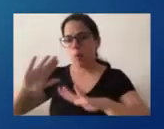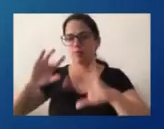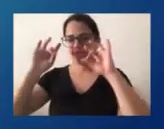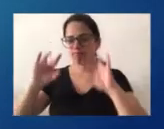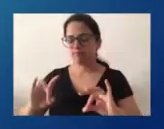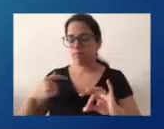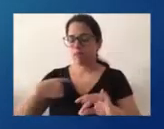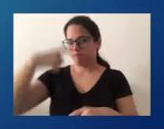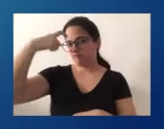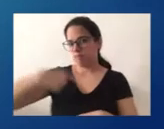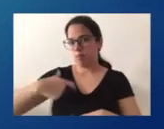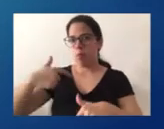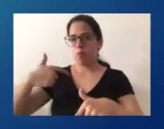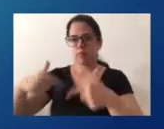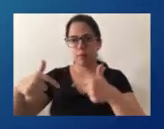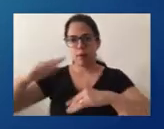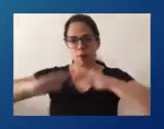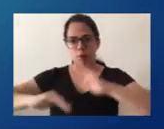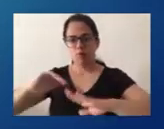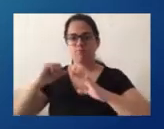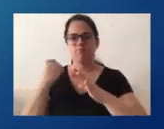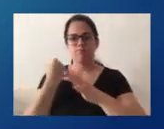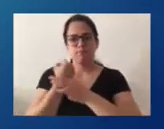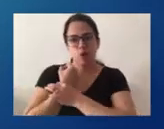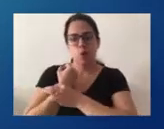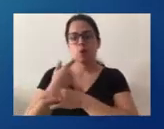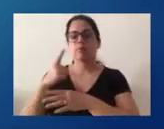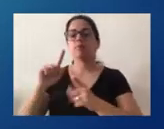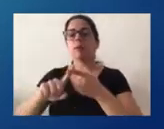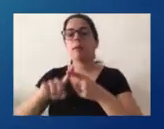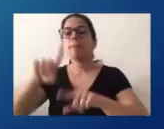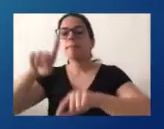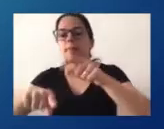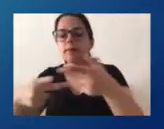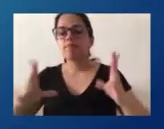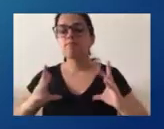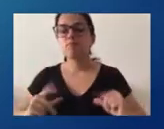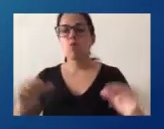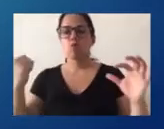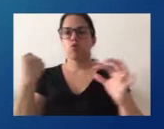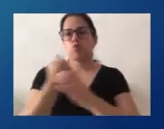autoclave necessita de cuidados especiais, o que visa sua segurança e performance desse processo de esterilização.